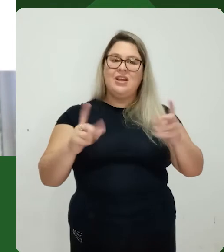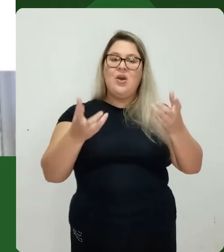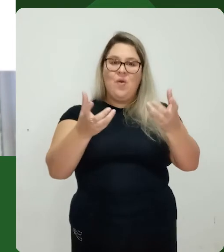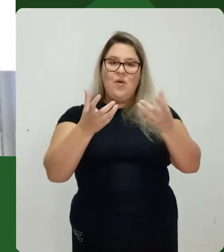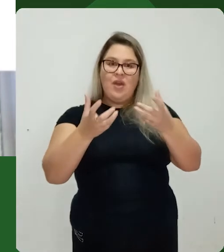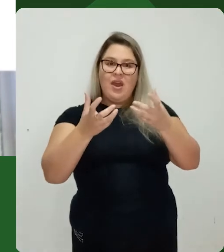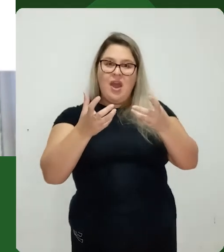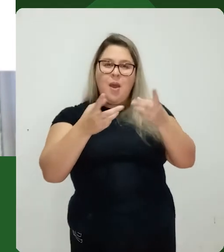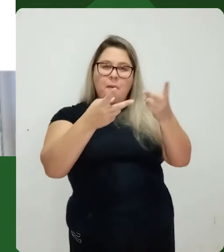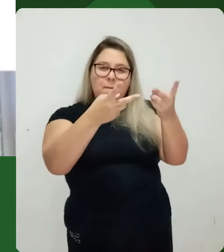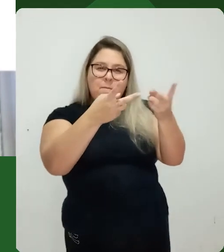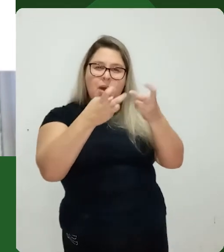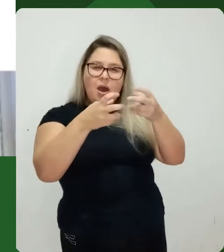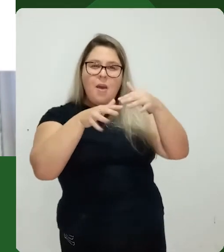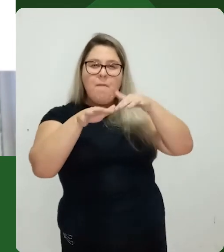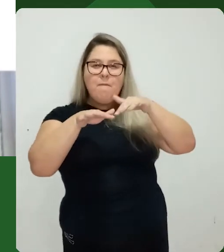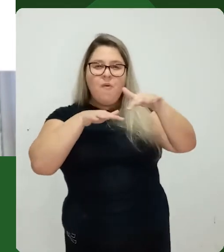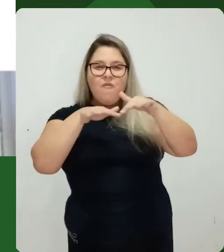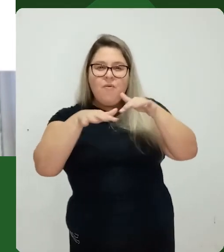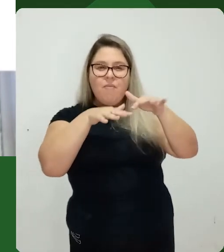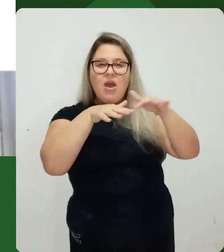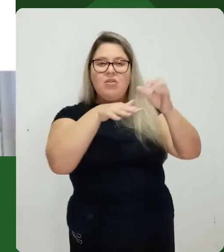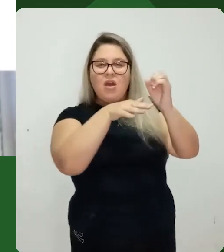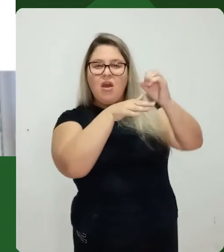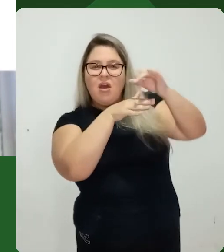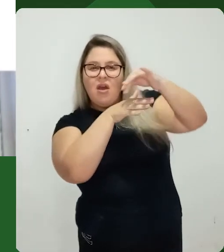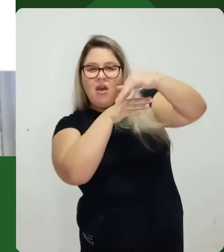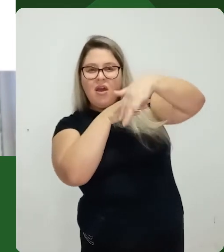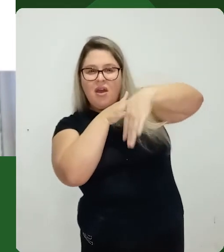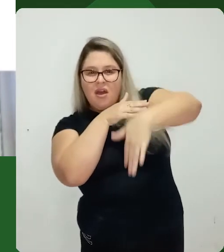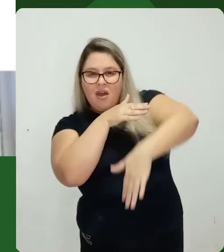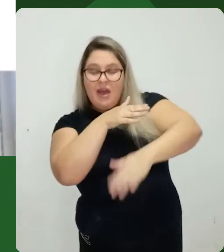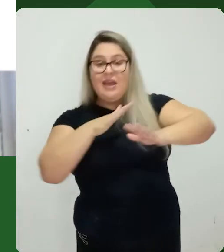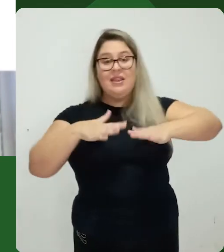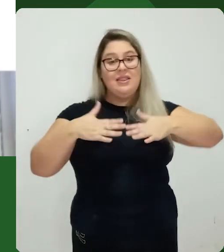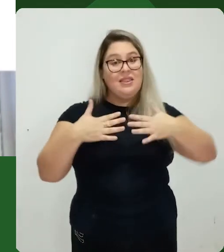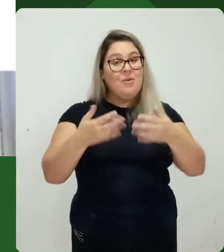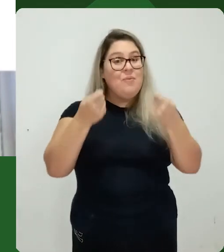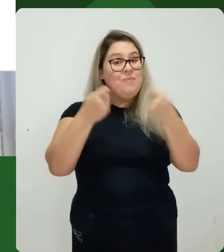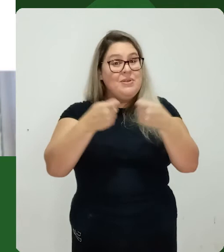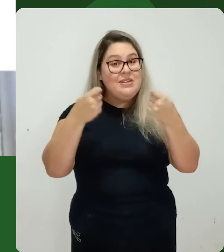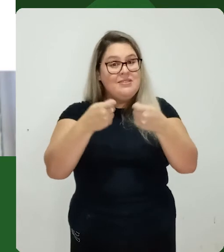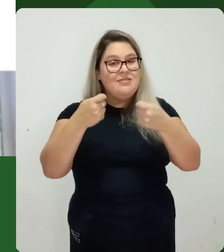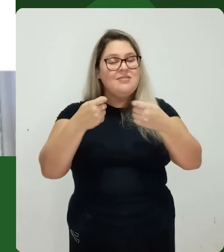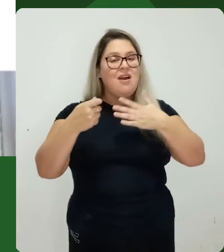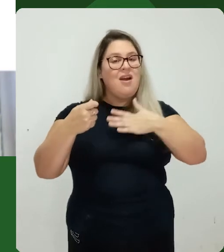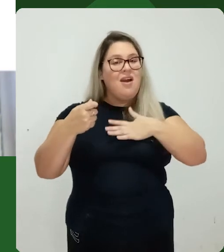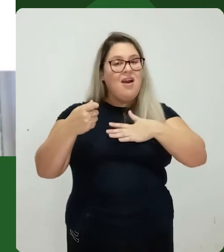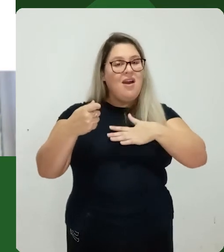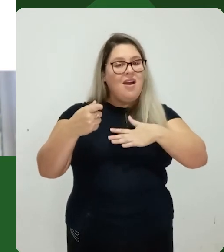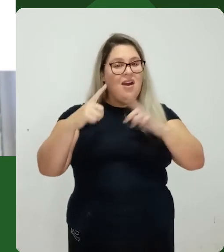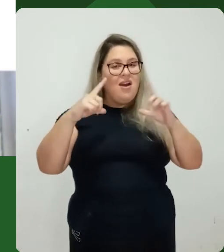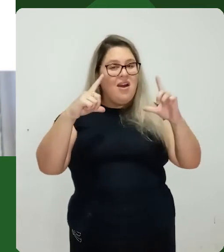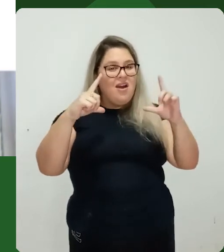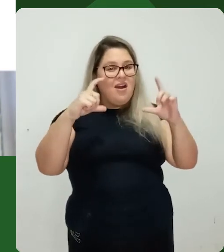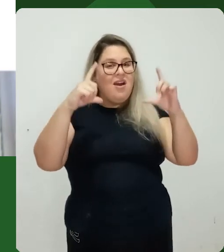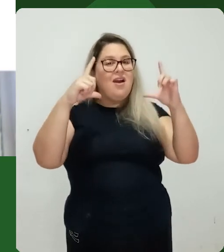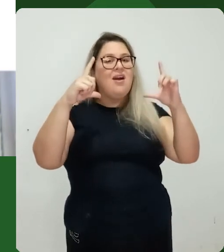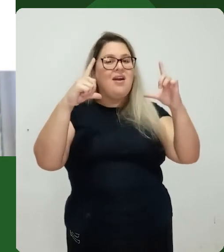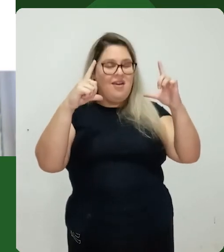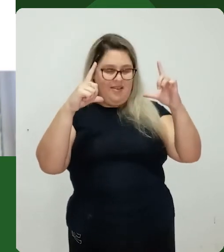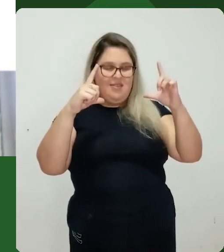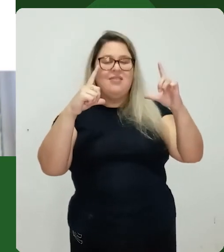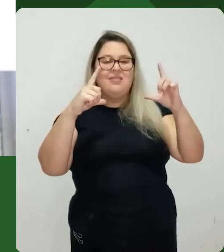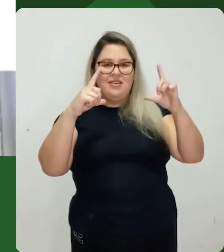foto bem rápida. Essa outra fotografia aqui é o oposto. Eu quero registrar o movimento, eu quero pegar a gota de água vindo daqui até mais